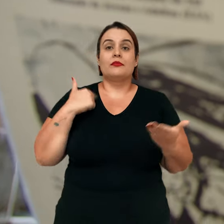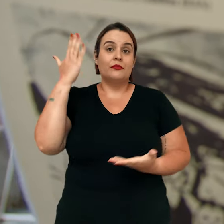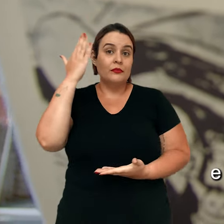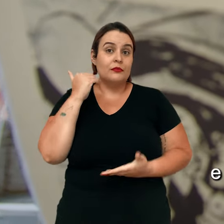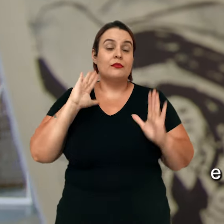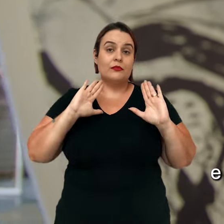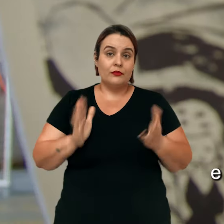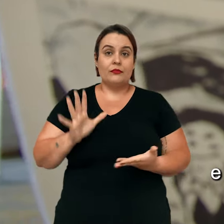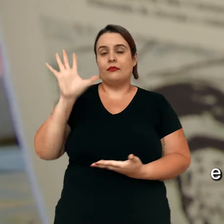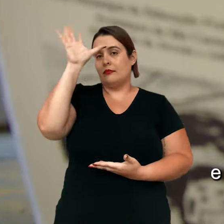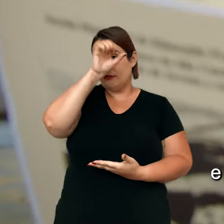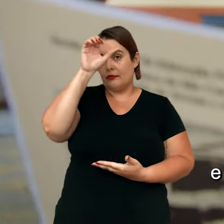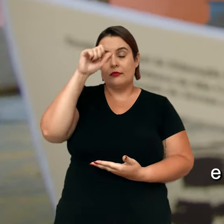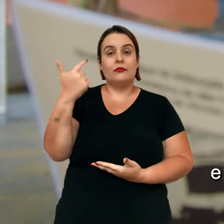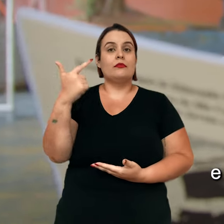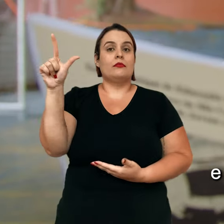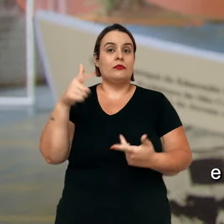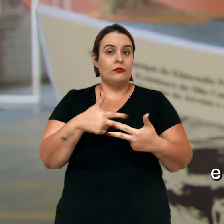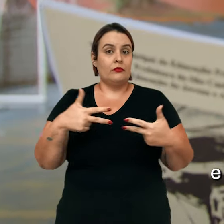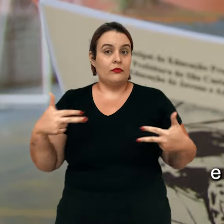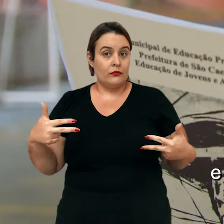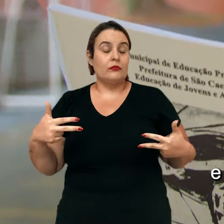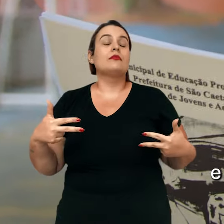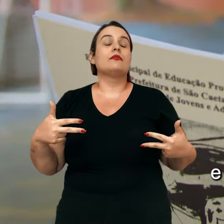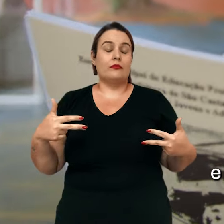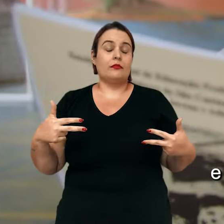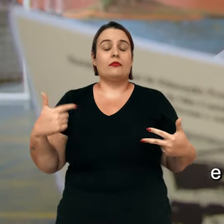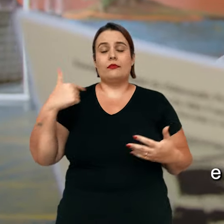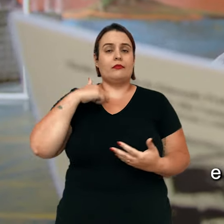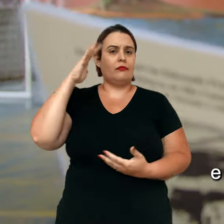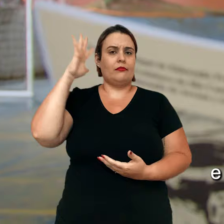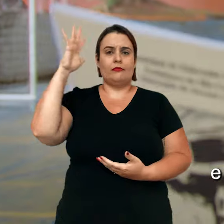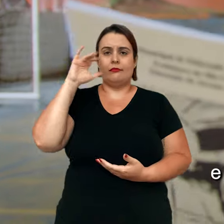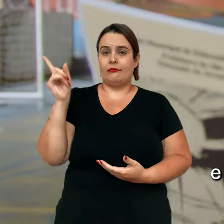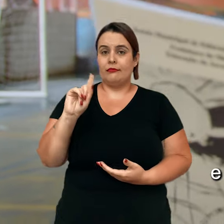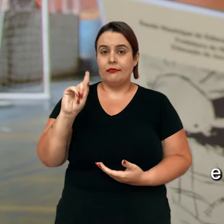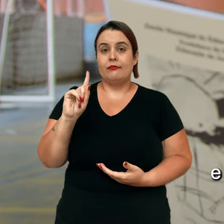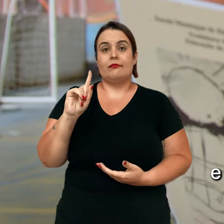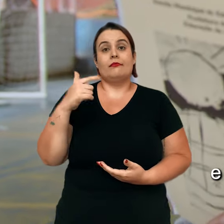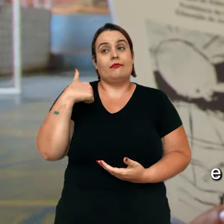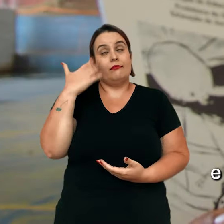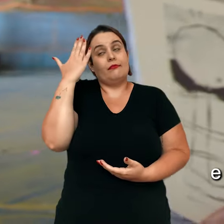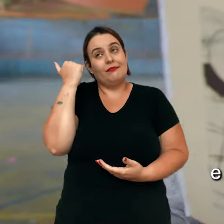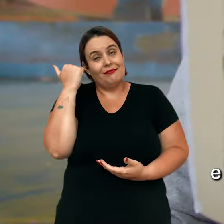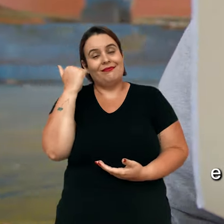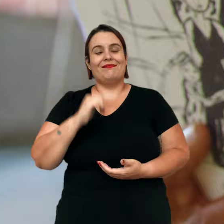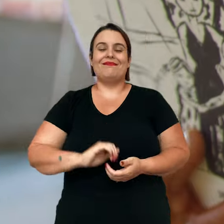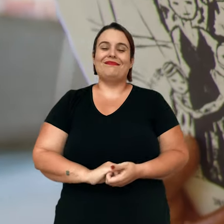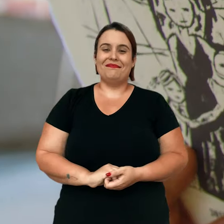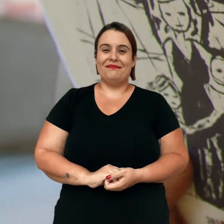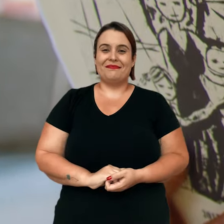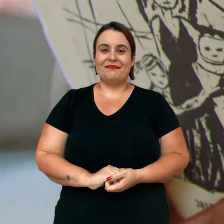já sei e tenho aprendido outras coisas, ainda que nem imaginava que ia